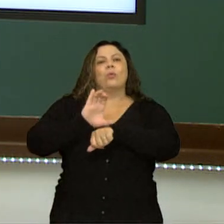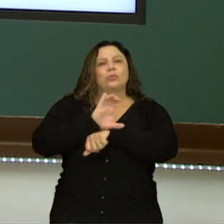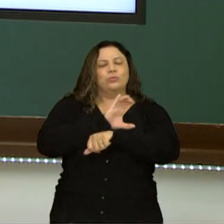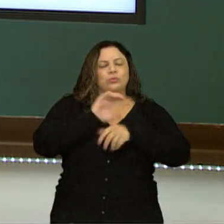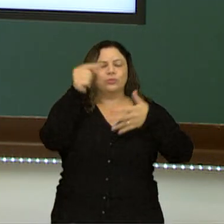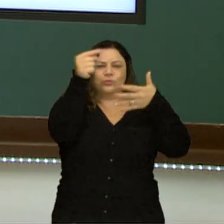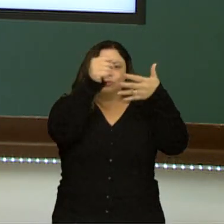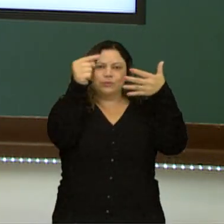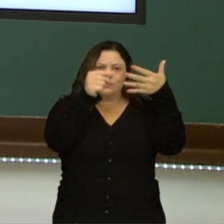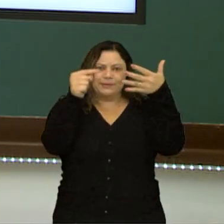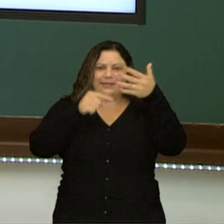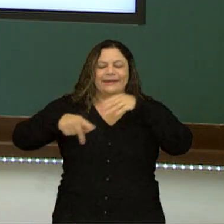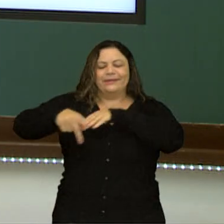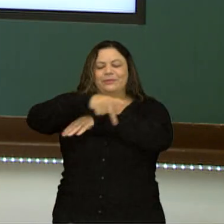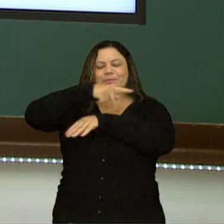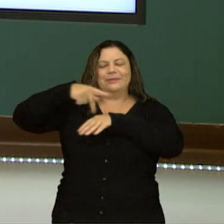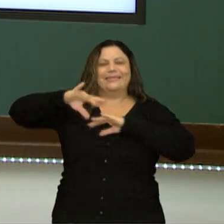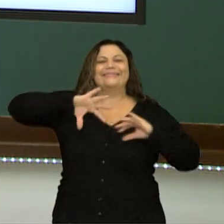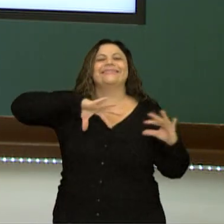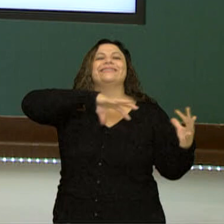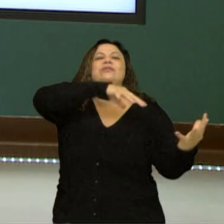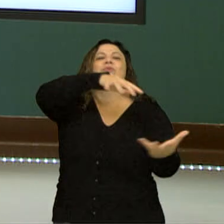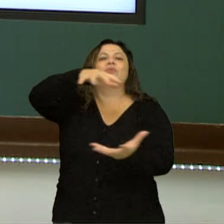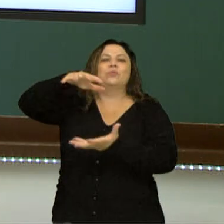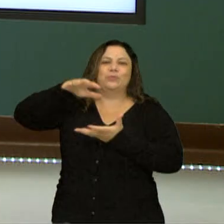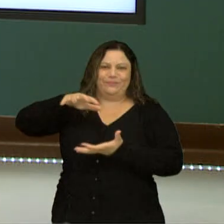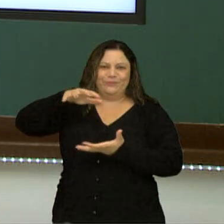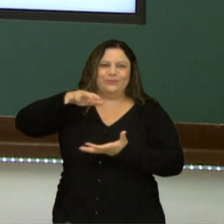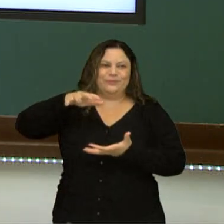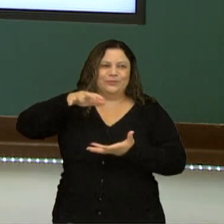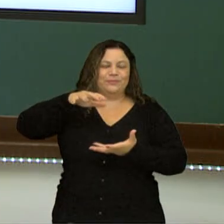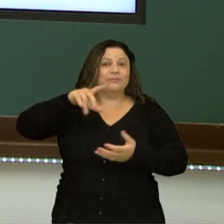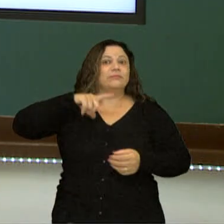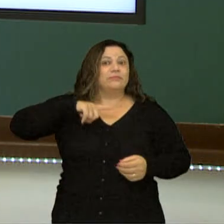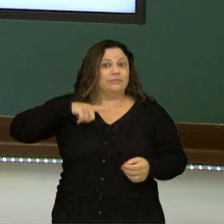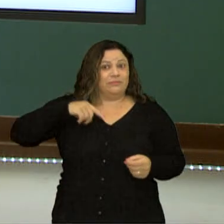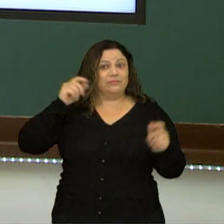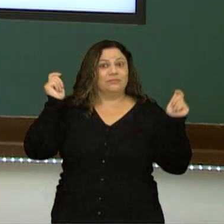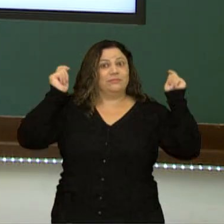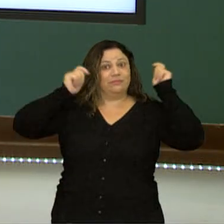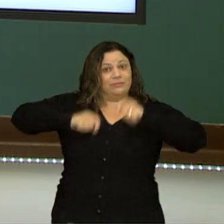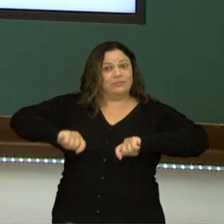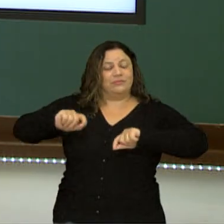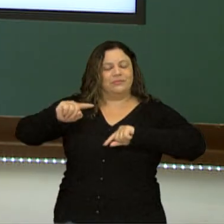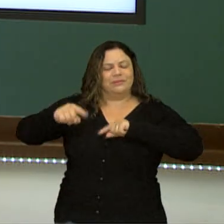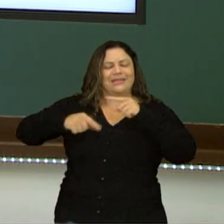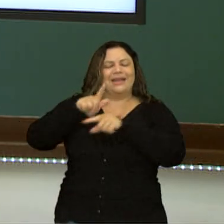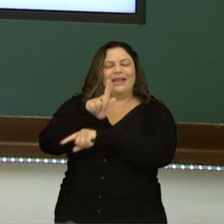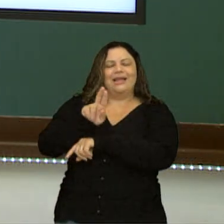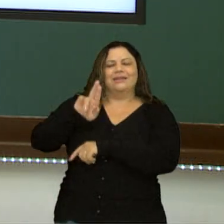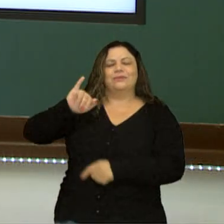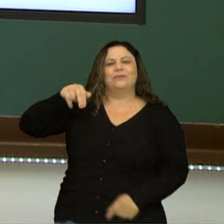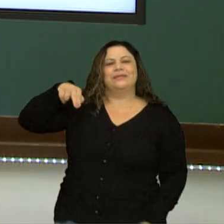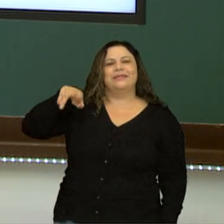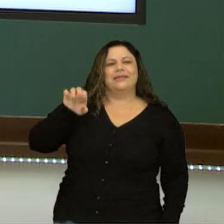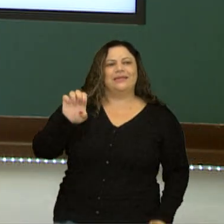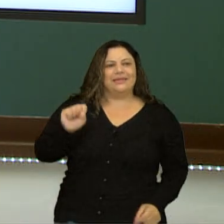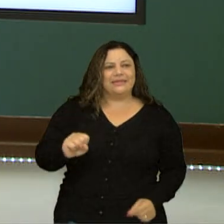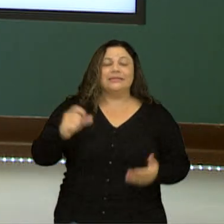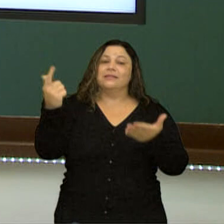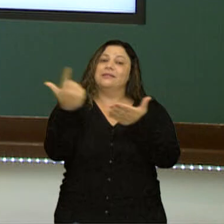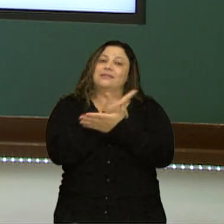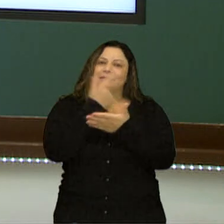no mundo. Então, ela detém um recorde mundial lá no Guinness Book, que é o